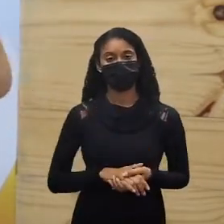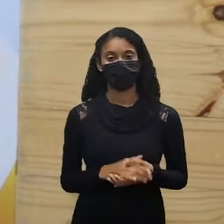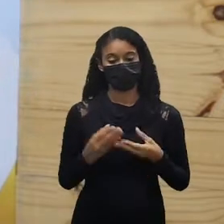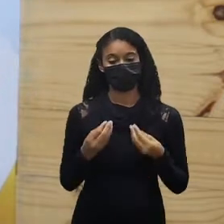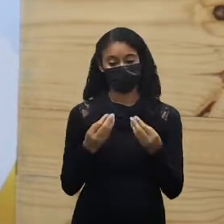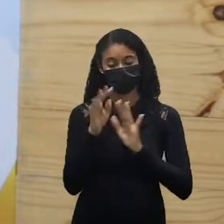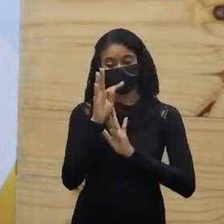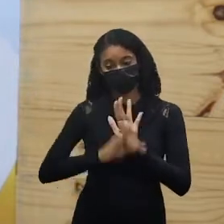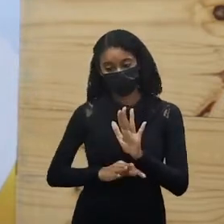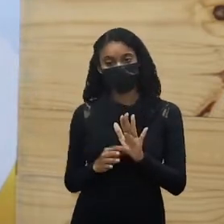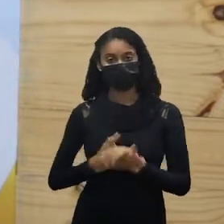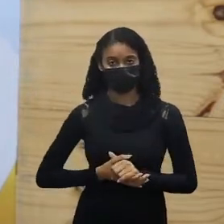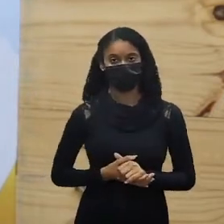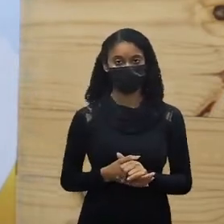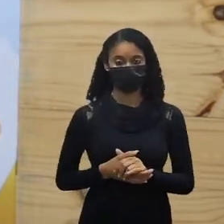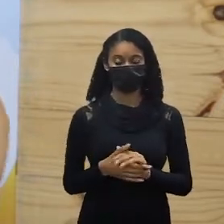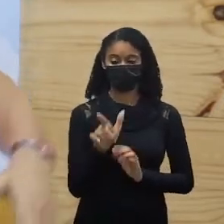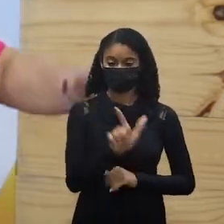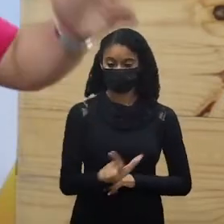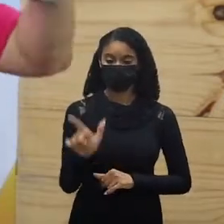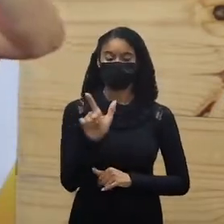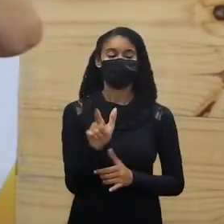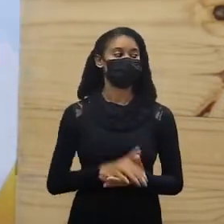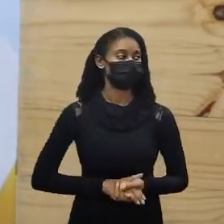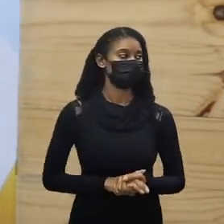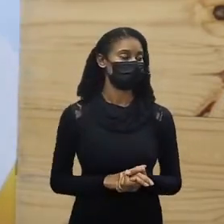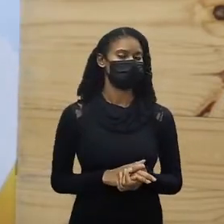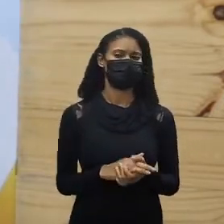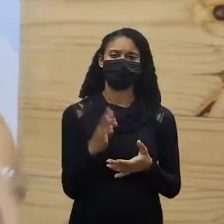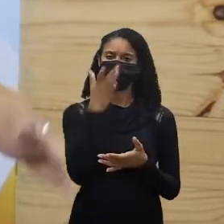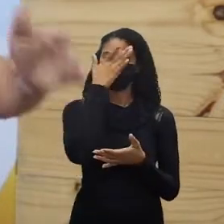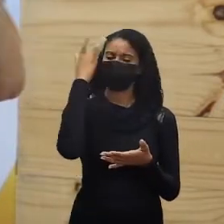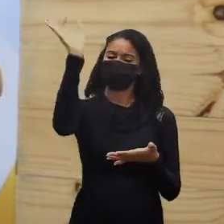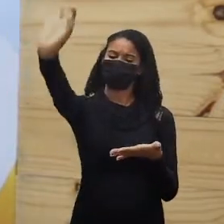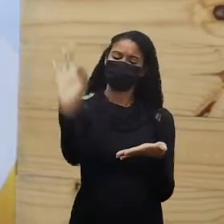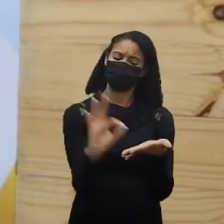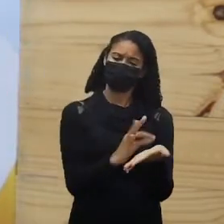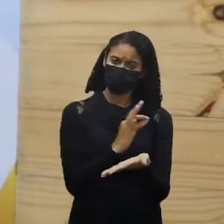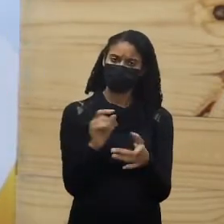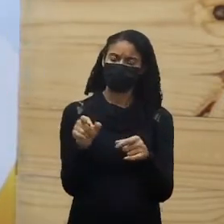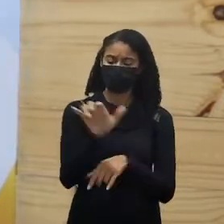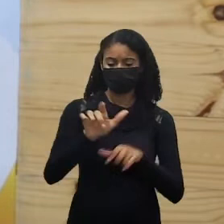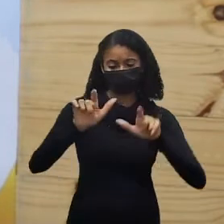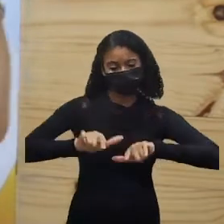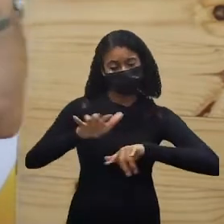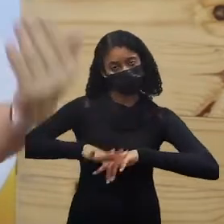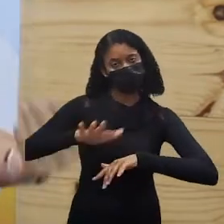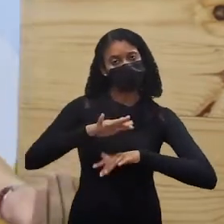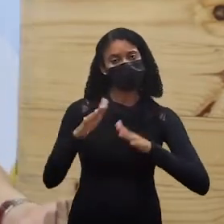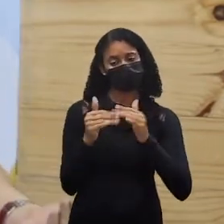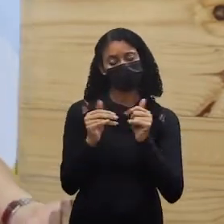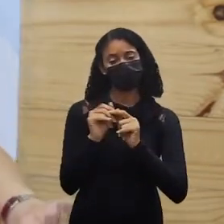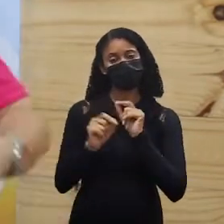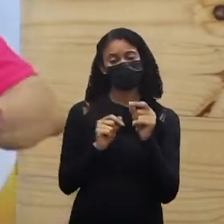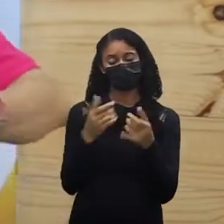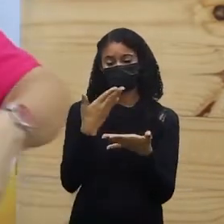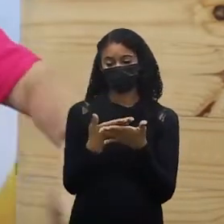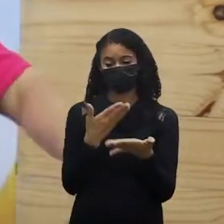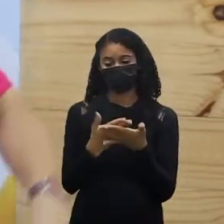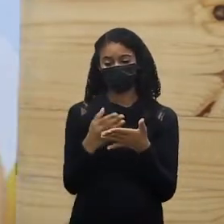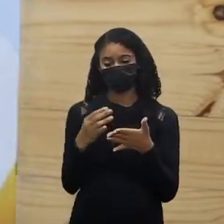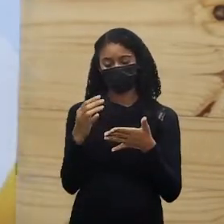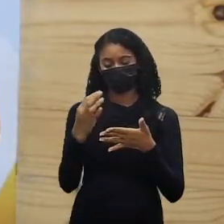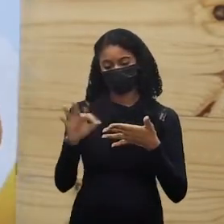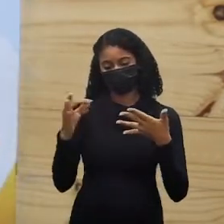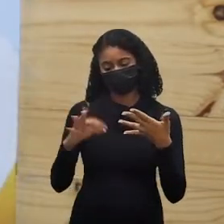um texto literário de um determinado autor, de uma determinada região, para pedir que o estudante corrija